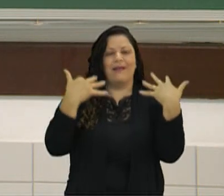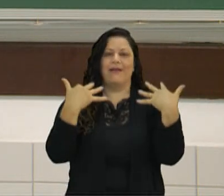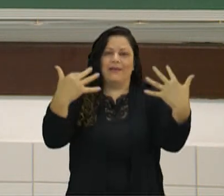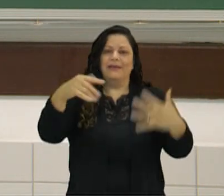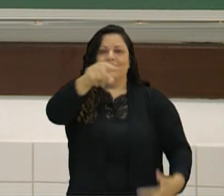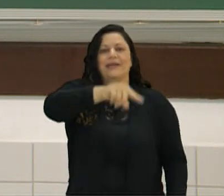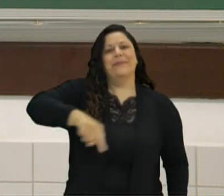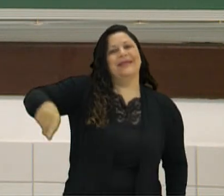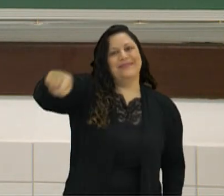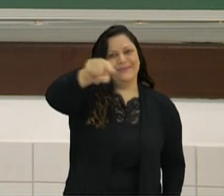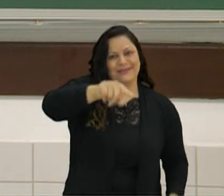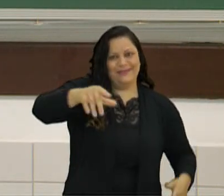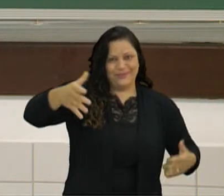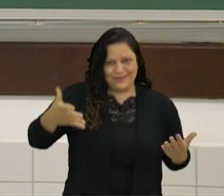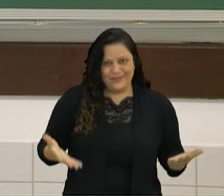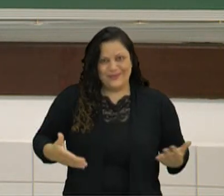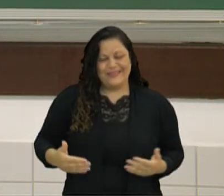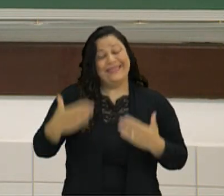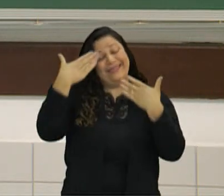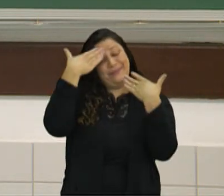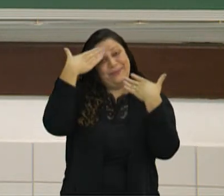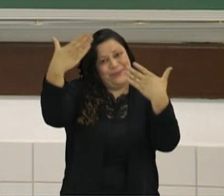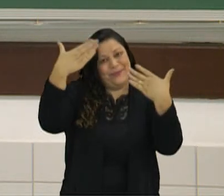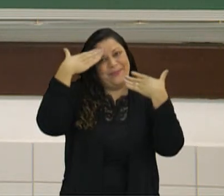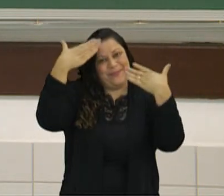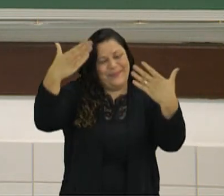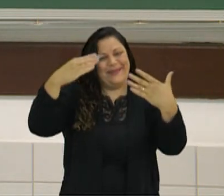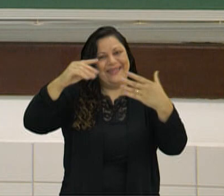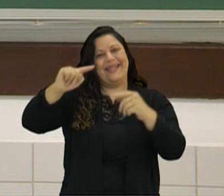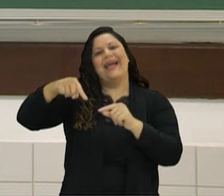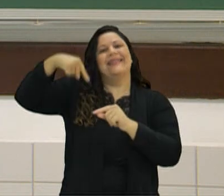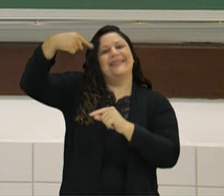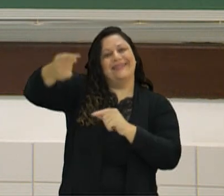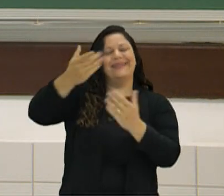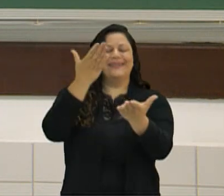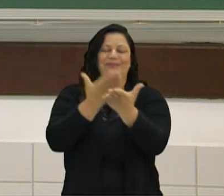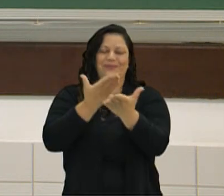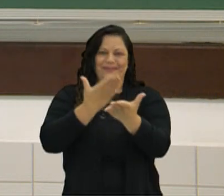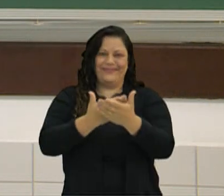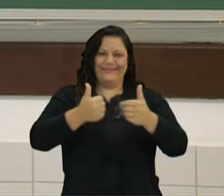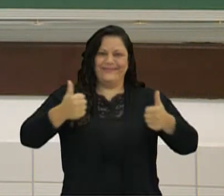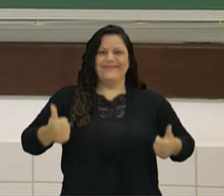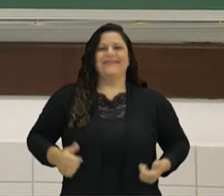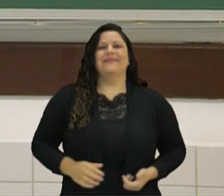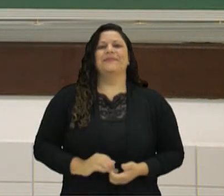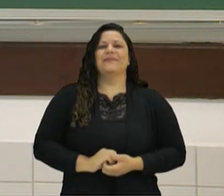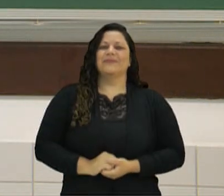participação de vocês, muito obrigada e a gente se vê na próxima aula.